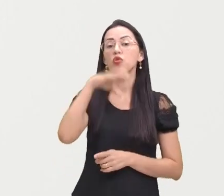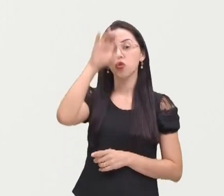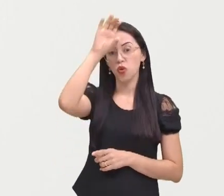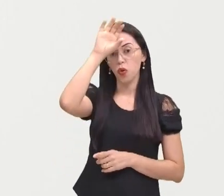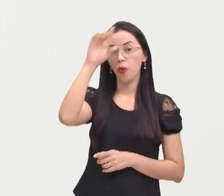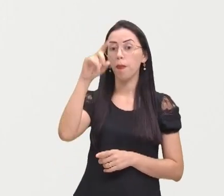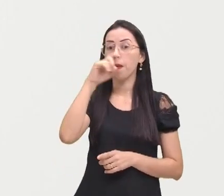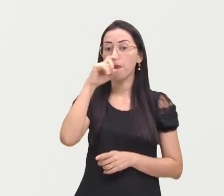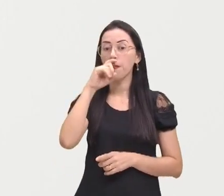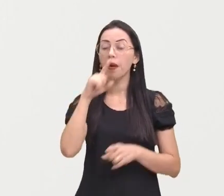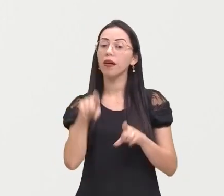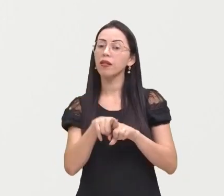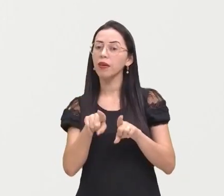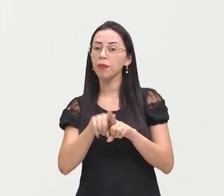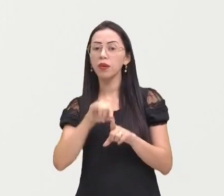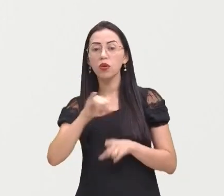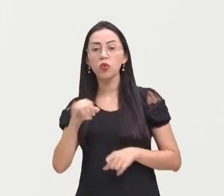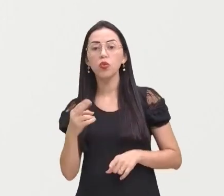Uma parte